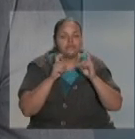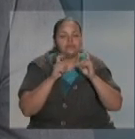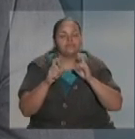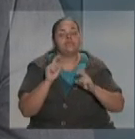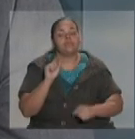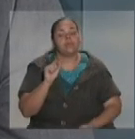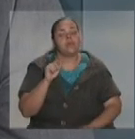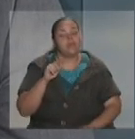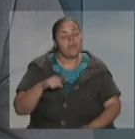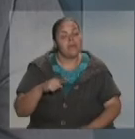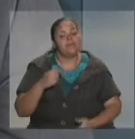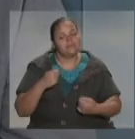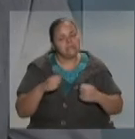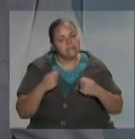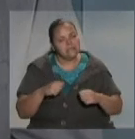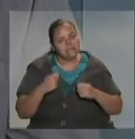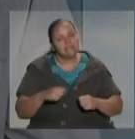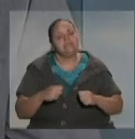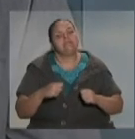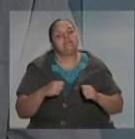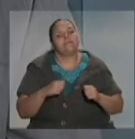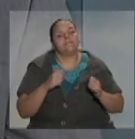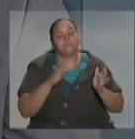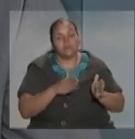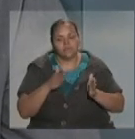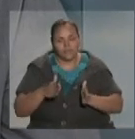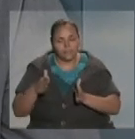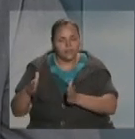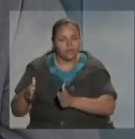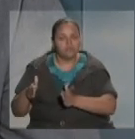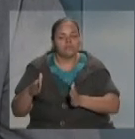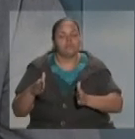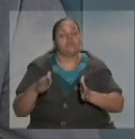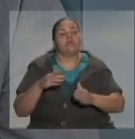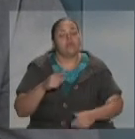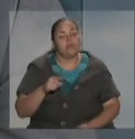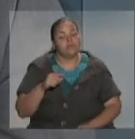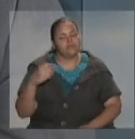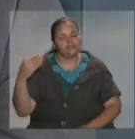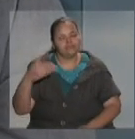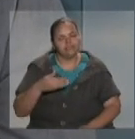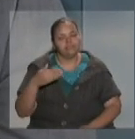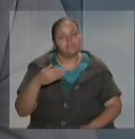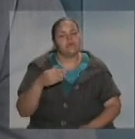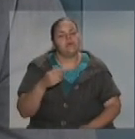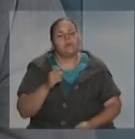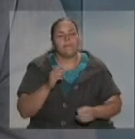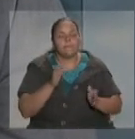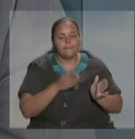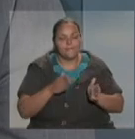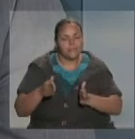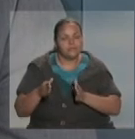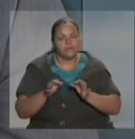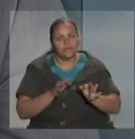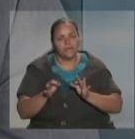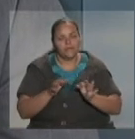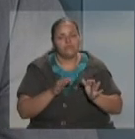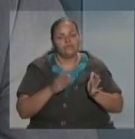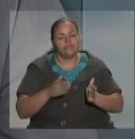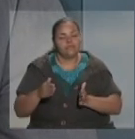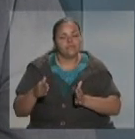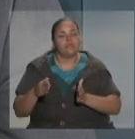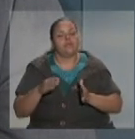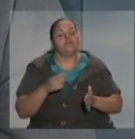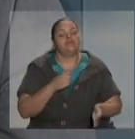ficou consolidado é a questão da necessidade de planejamento, né, de que aqueles que estão participando da fase de planejamento